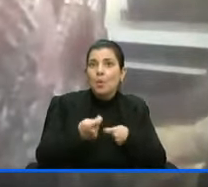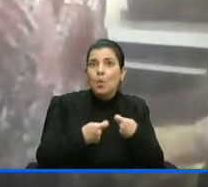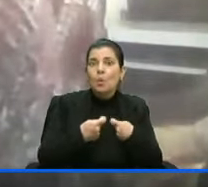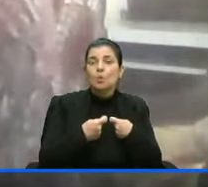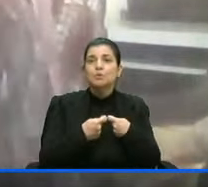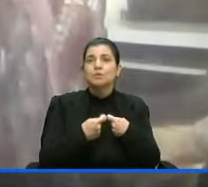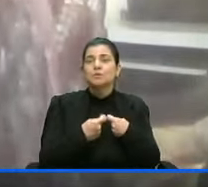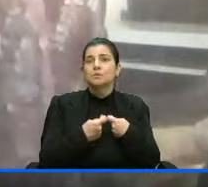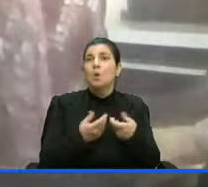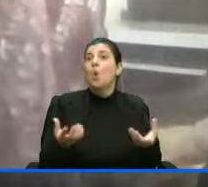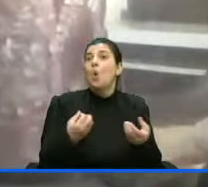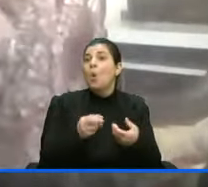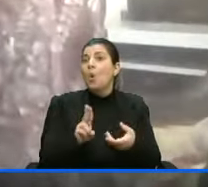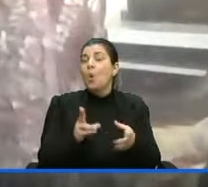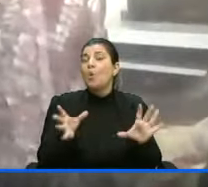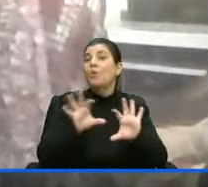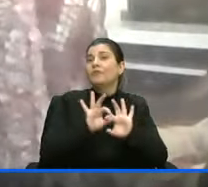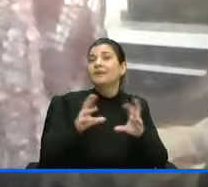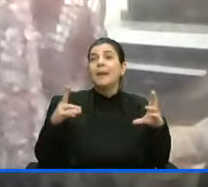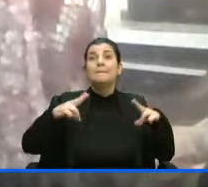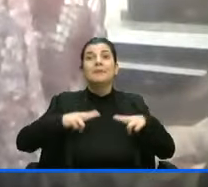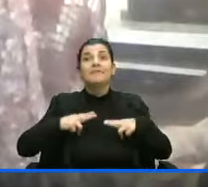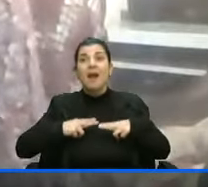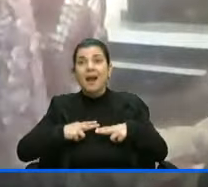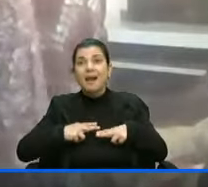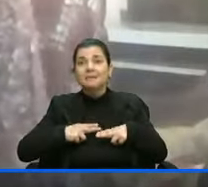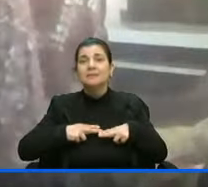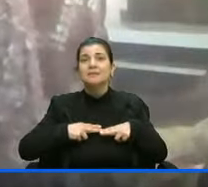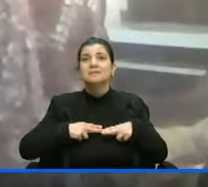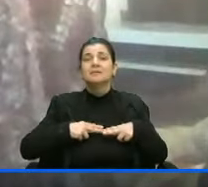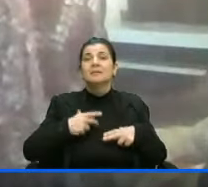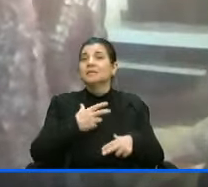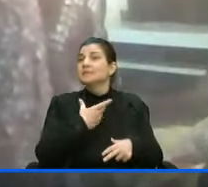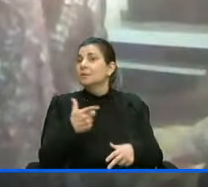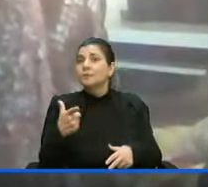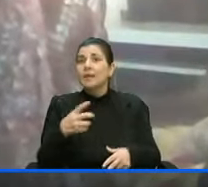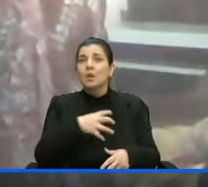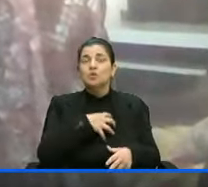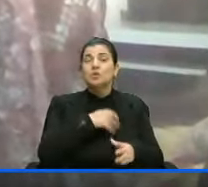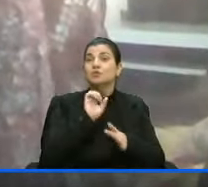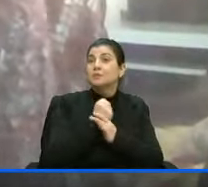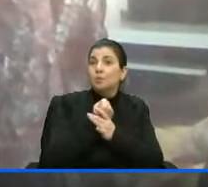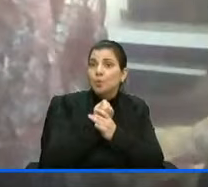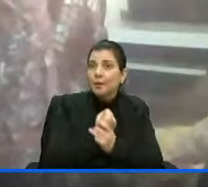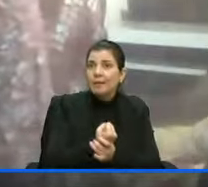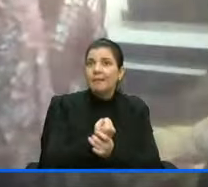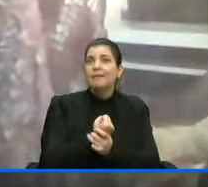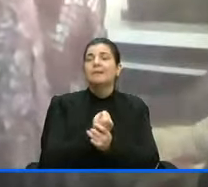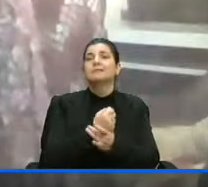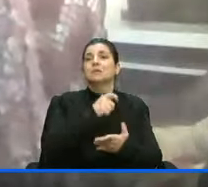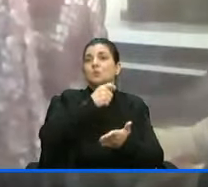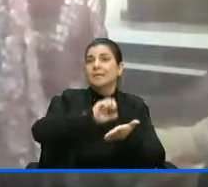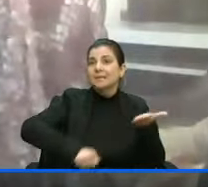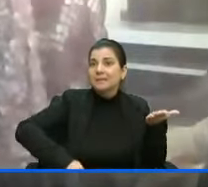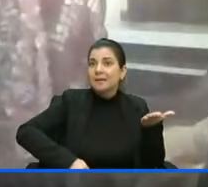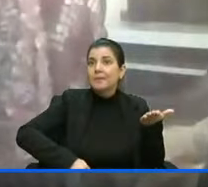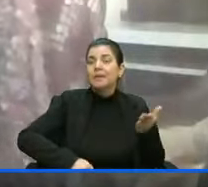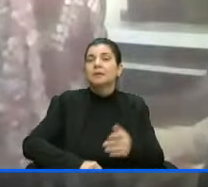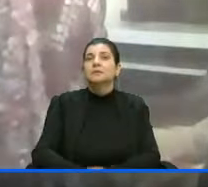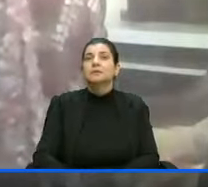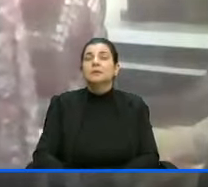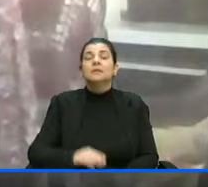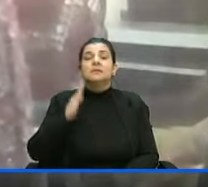vir a conveniar privadas sem as condições da segurança, que é essa questão do credenciamento. E aí nós sabemos